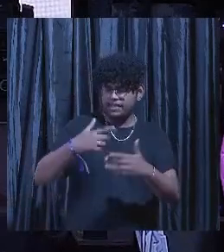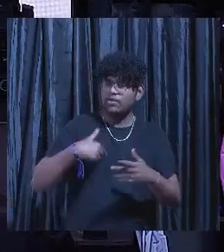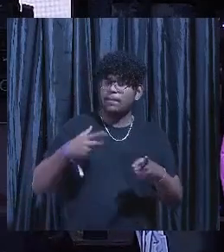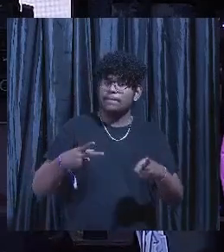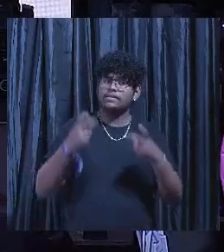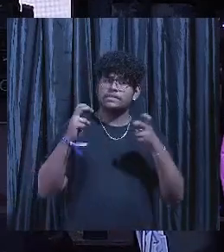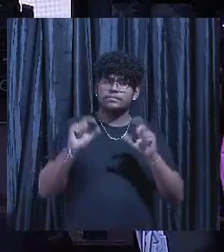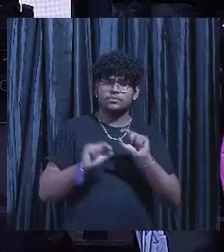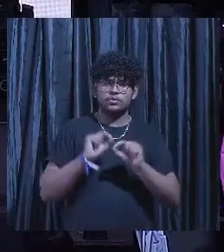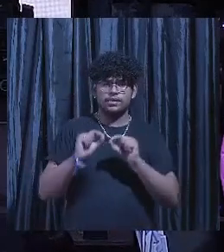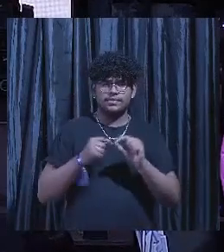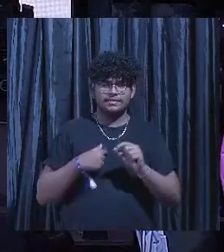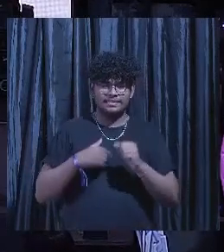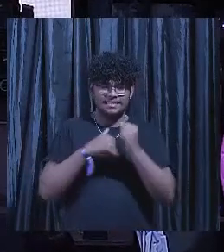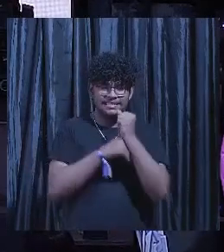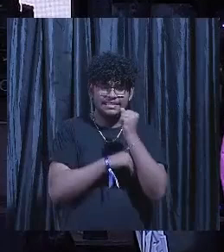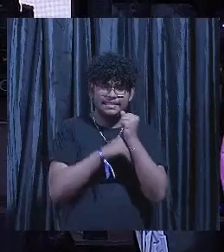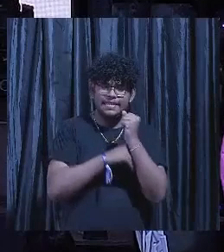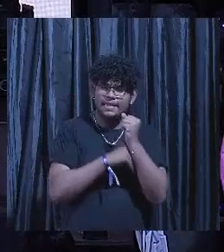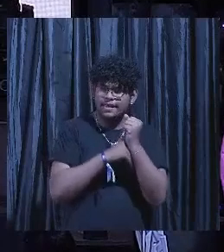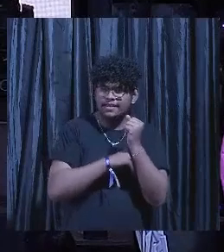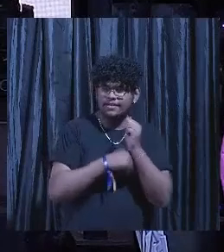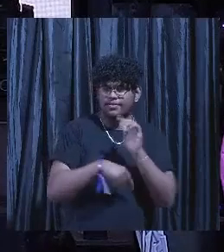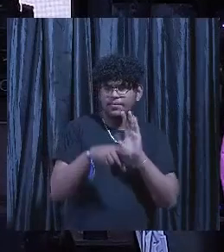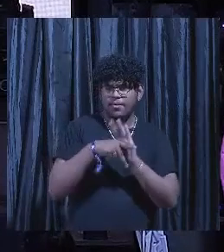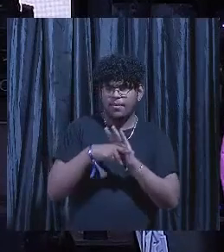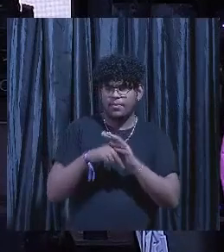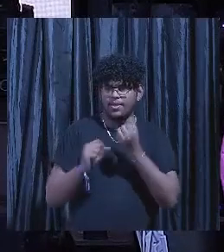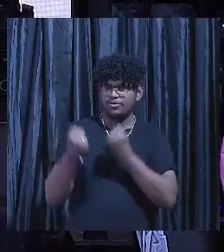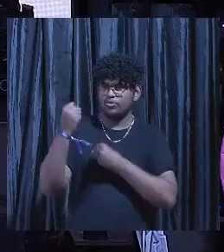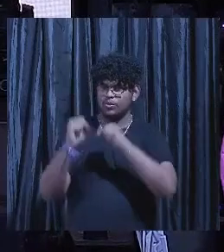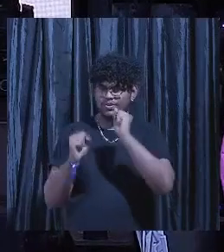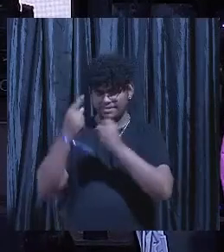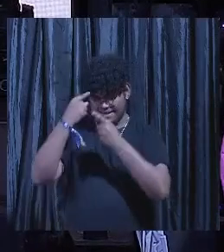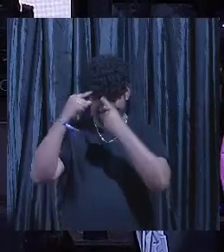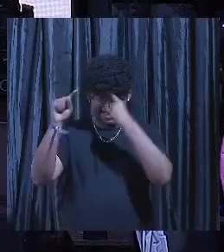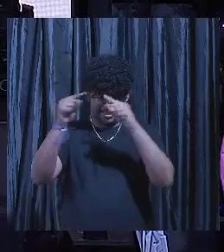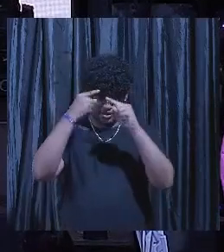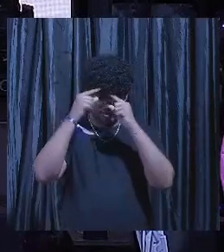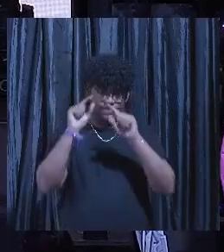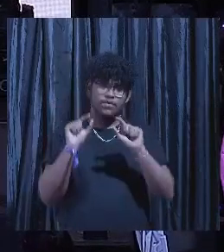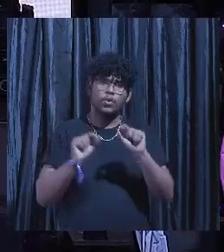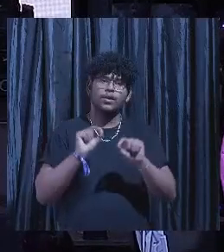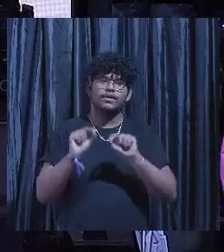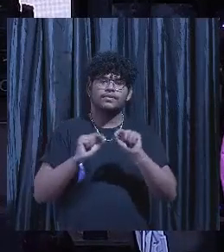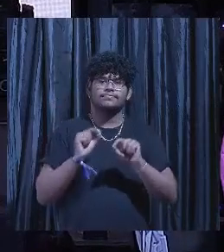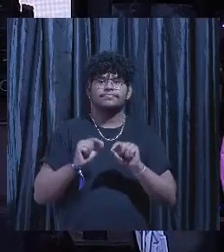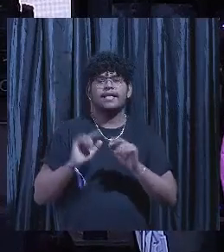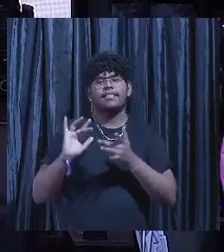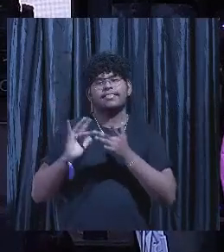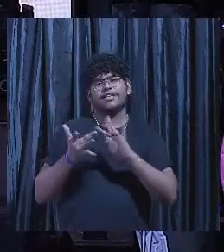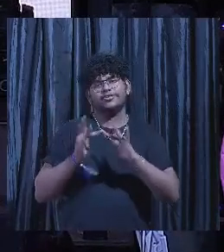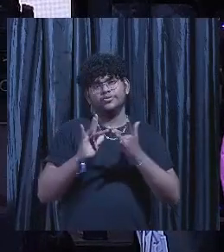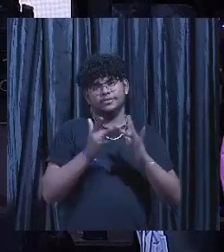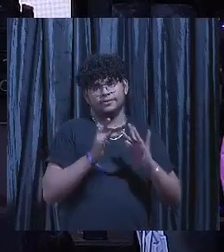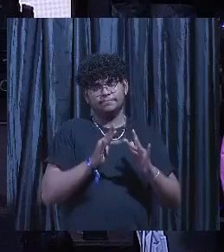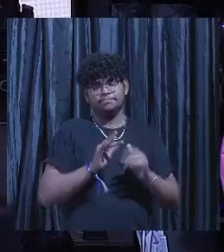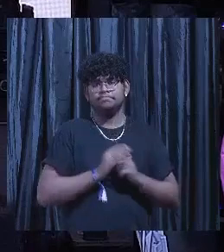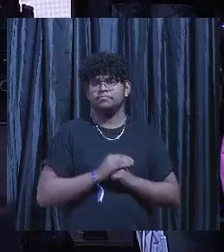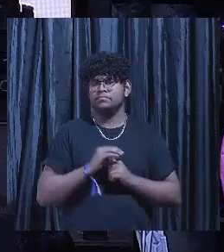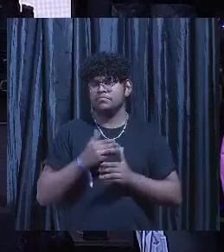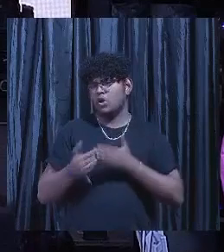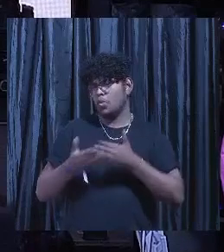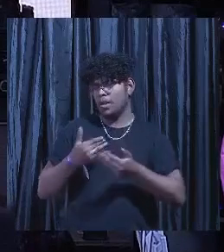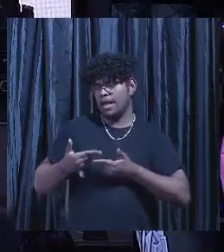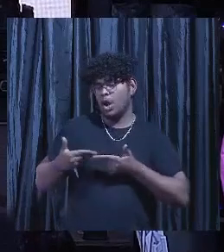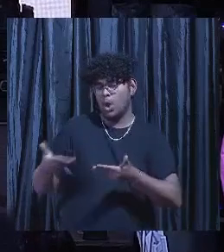da indústria criativa é o networking. Então, aonde eu era convidada, eu ia. Para um café, para um bar, para